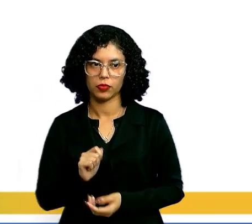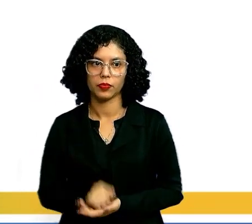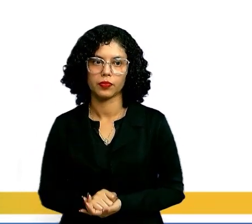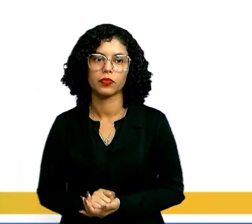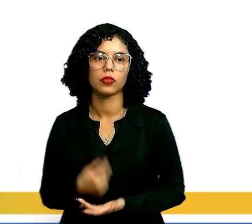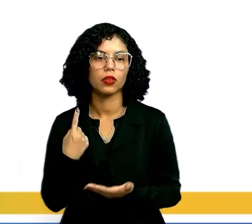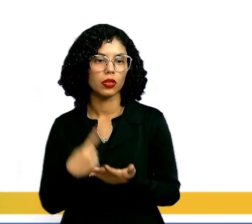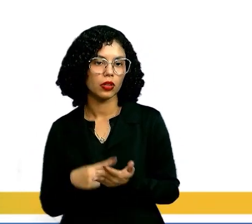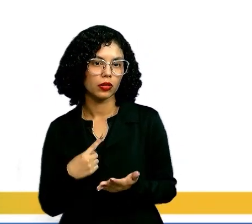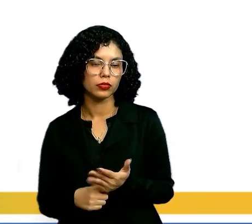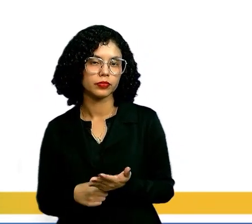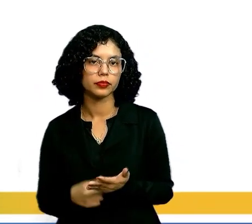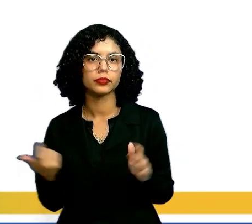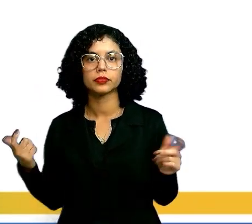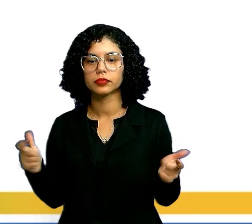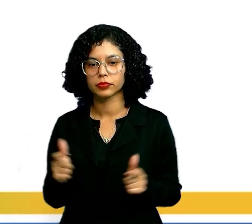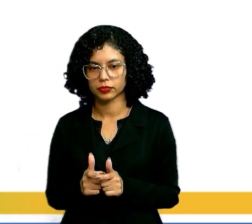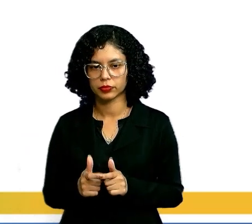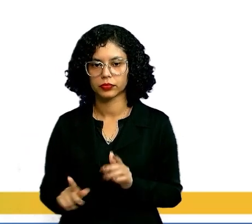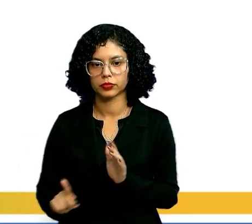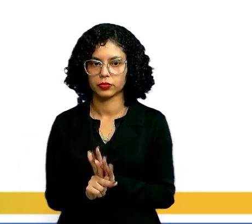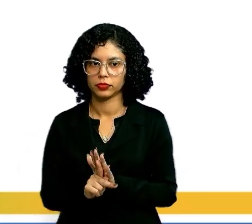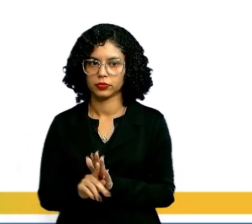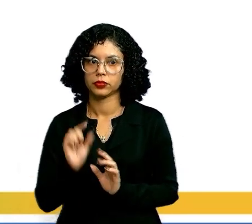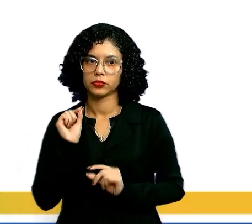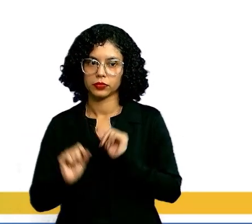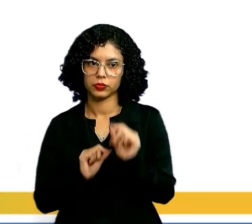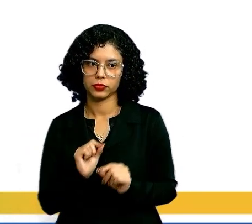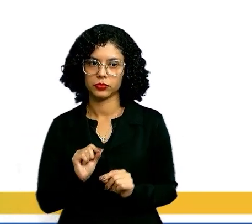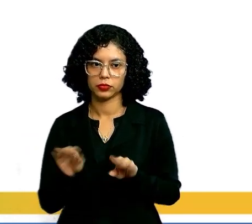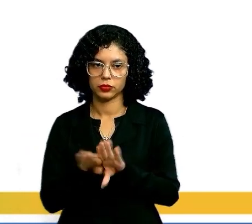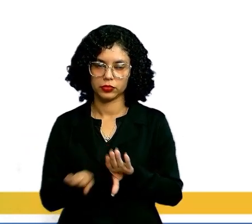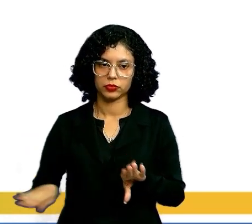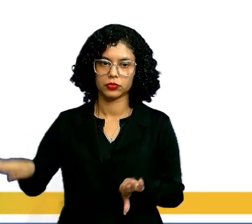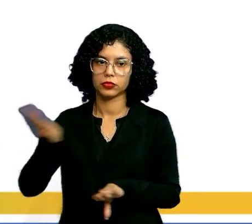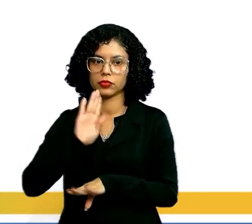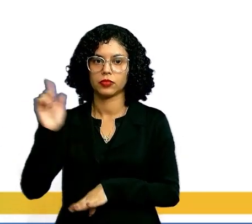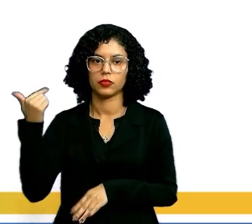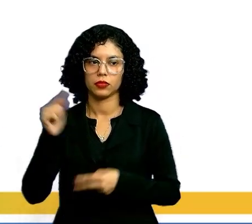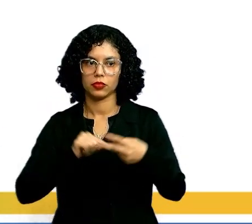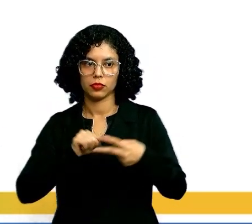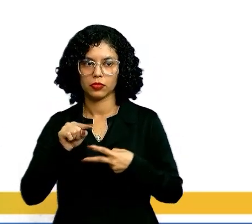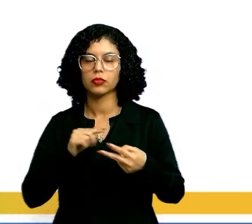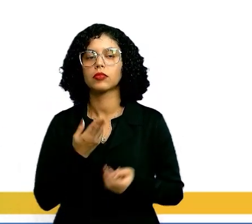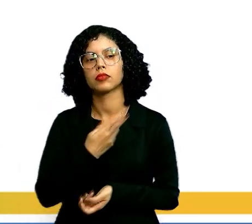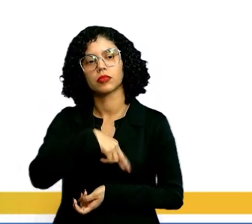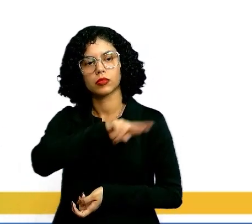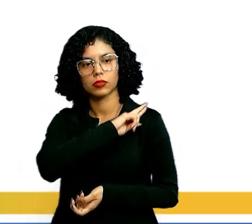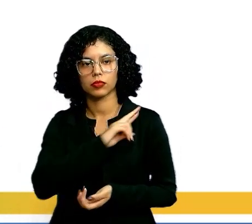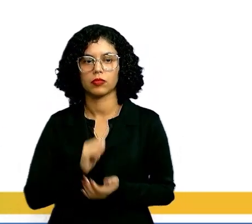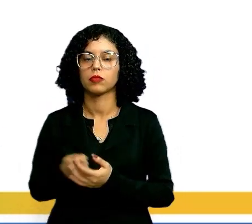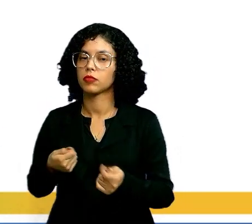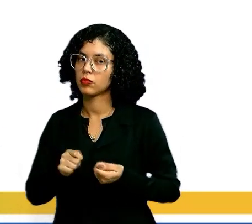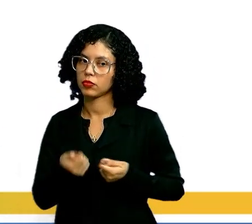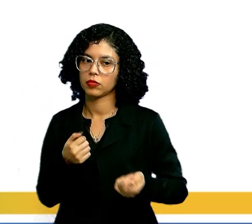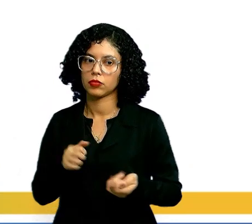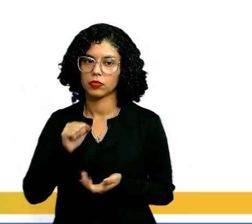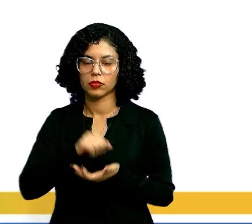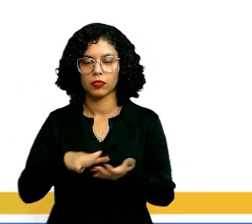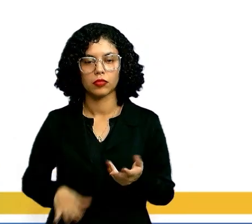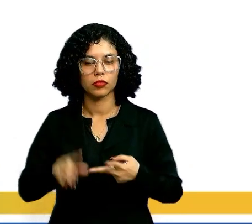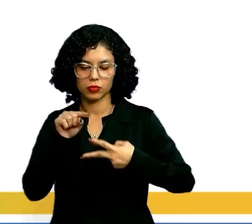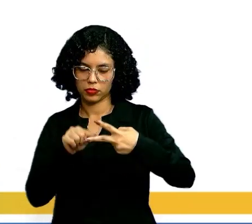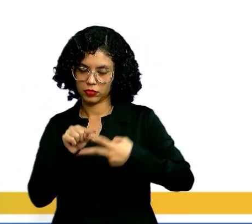racional a minoria evidentemente considerada superior às outras duas partes e responsável pelo